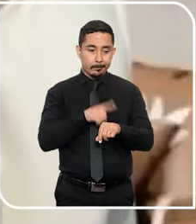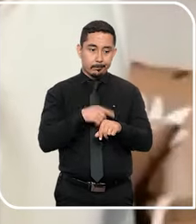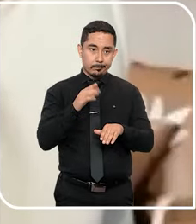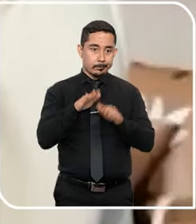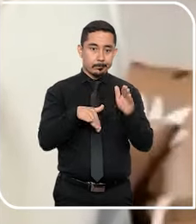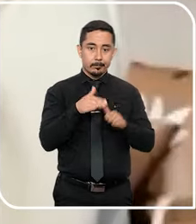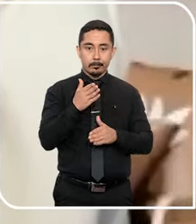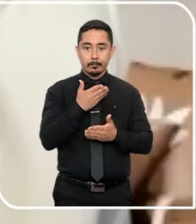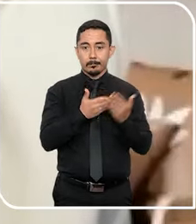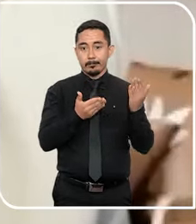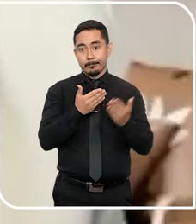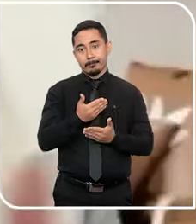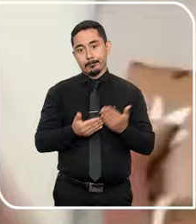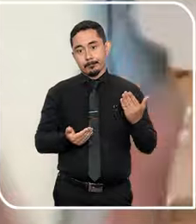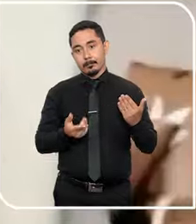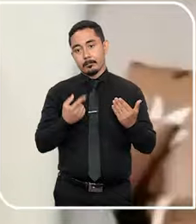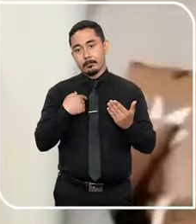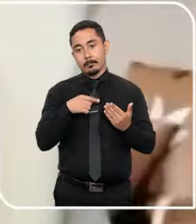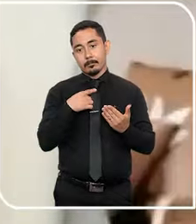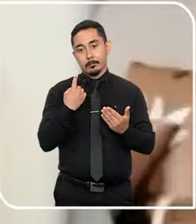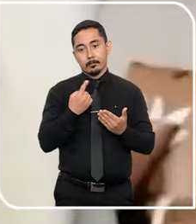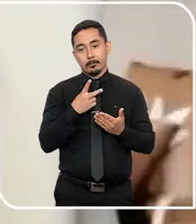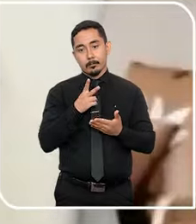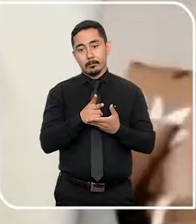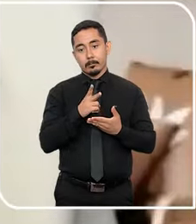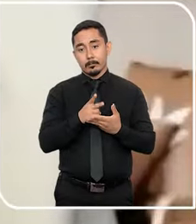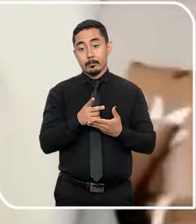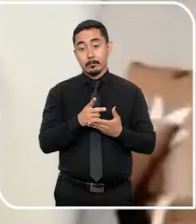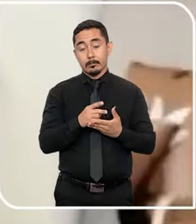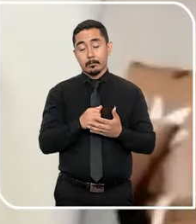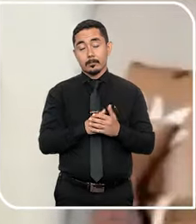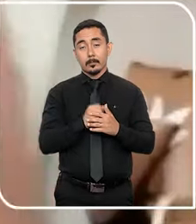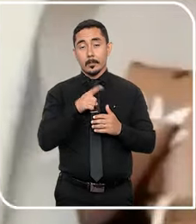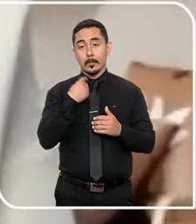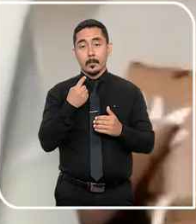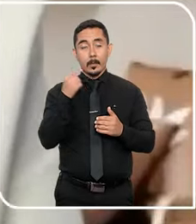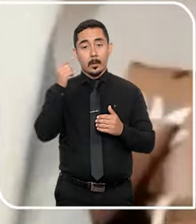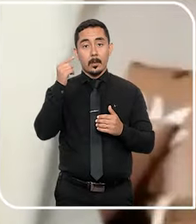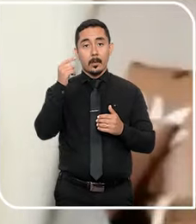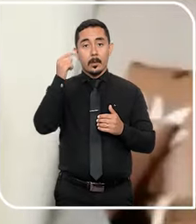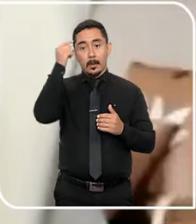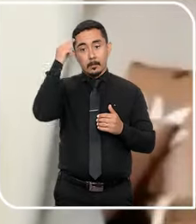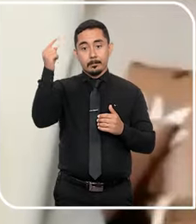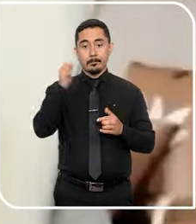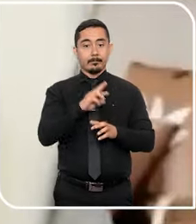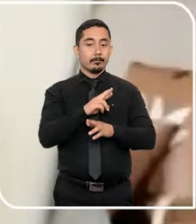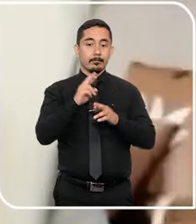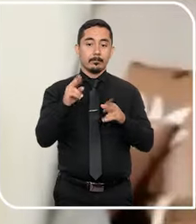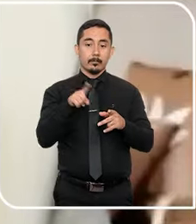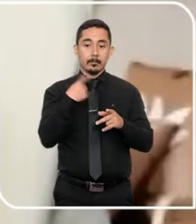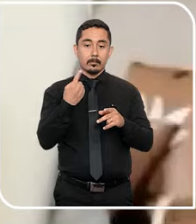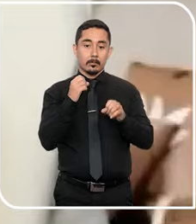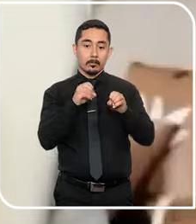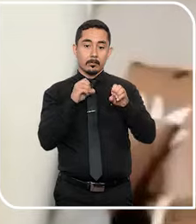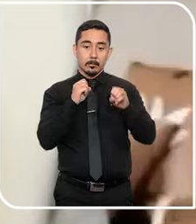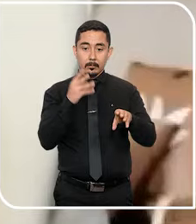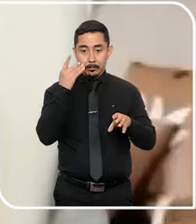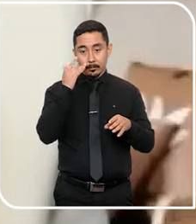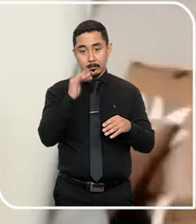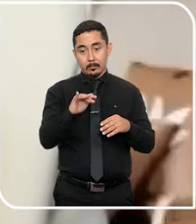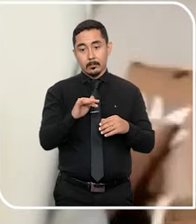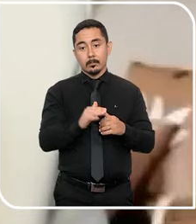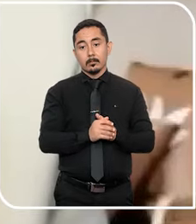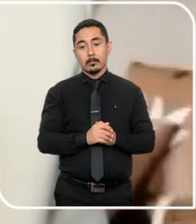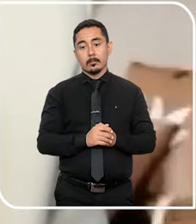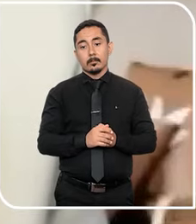atropelando de novo entende então assim a gente vai os a gente se ilude se engana quando a gente acha que a gente ensina